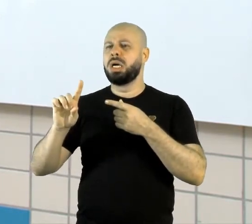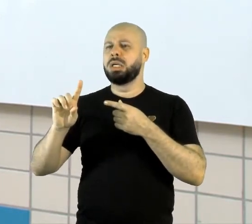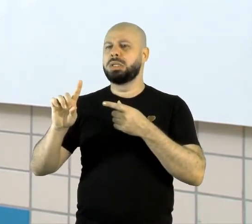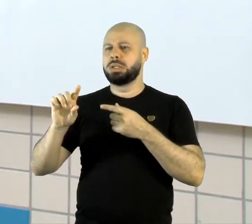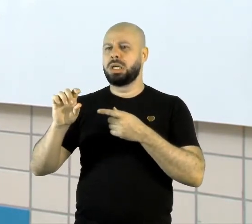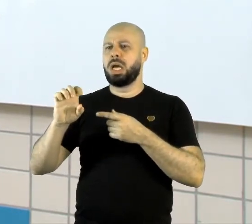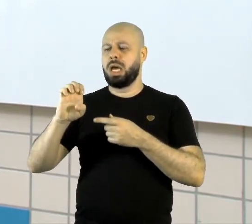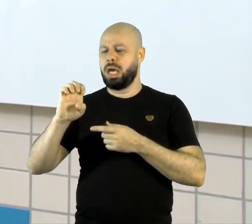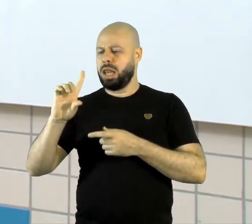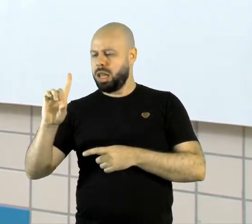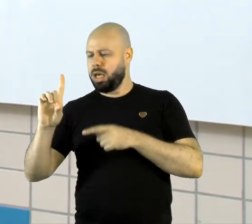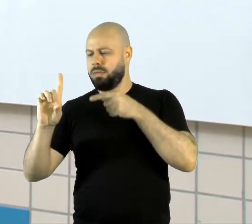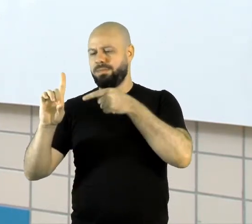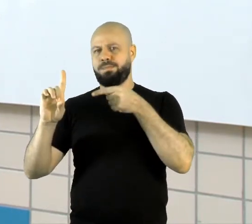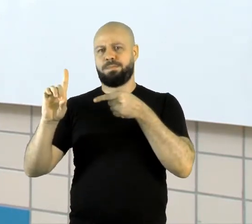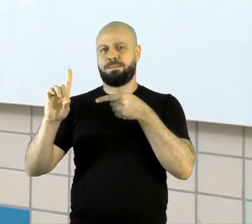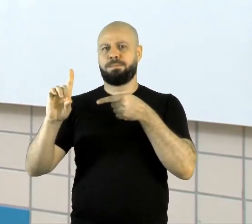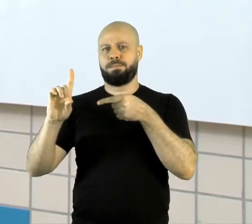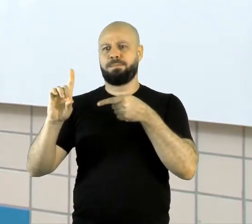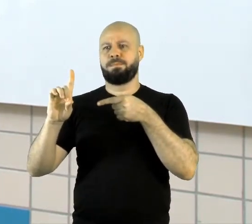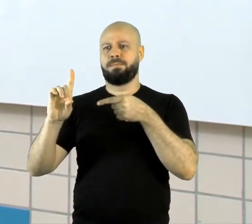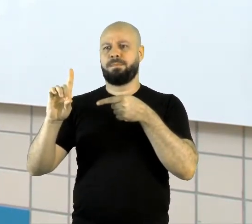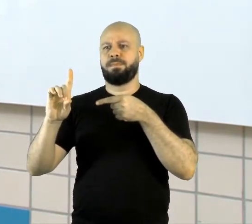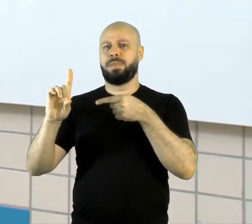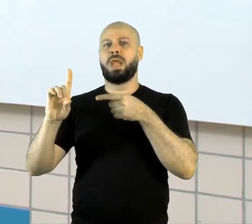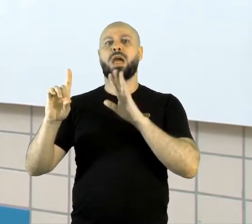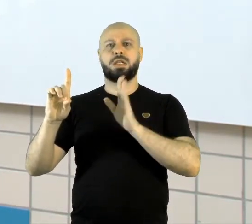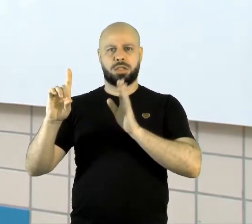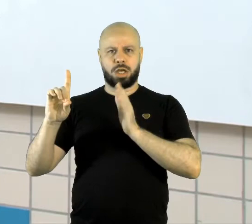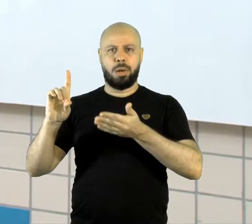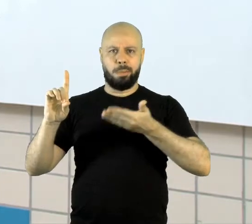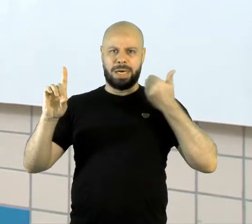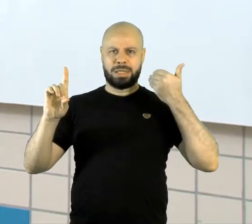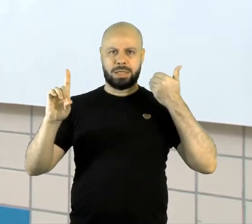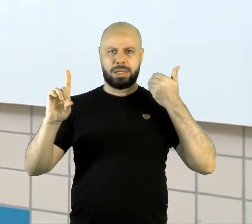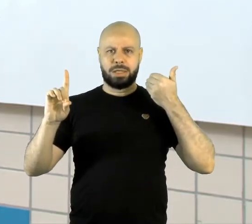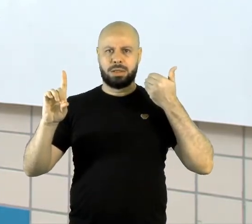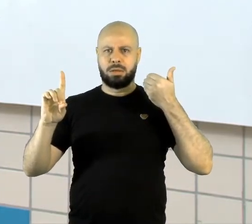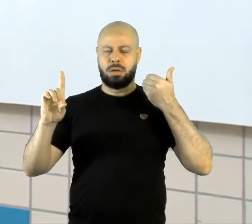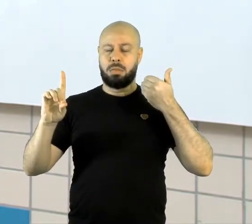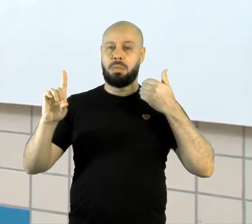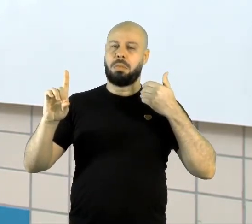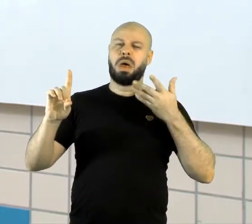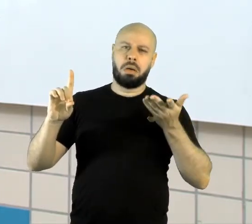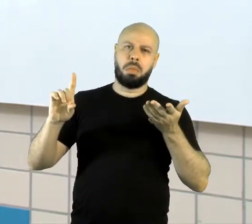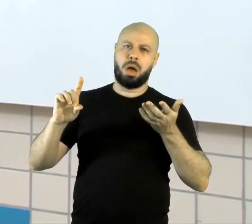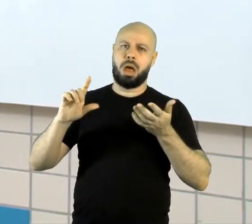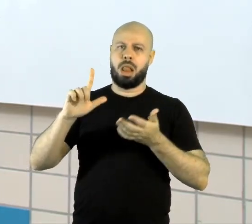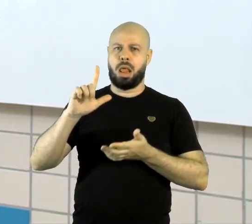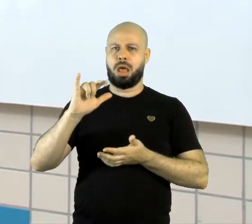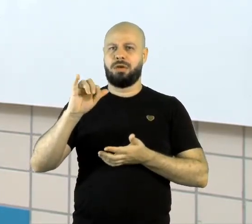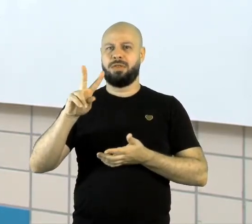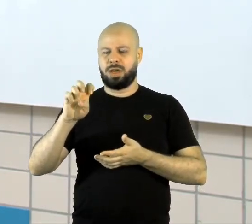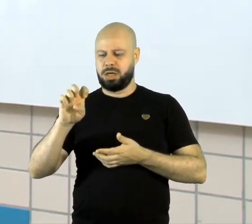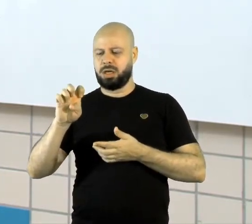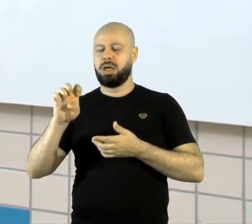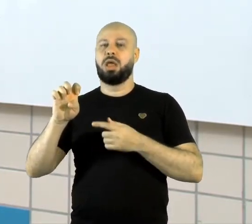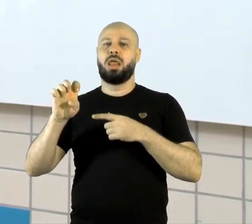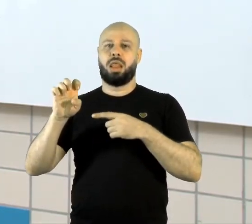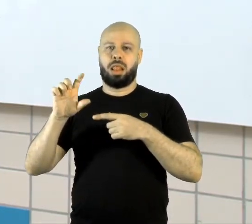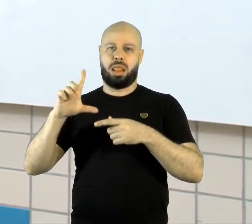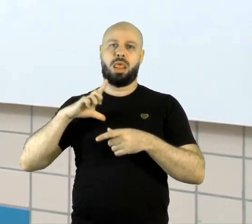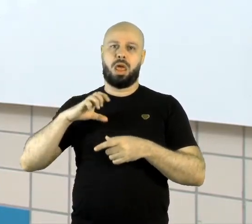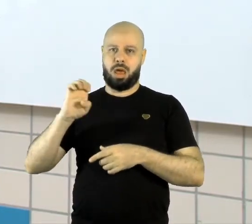está com o D no final. Ele já tem um E, certo? Conforme a aula passada nós explicamos isso.